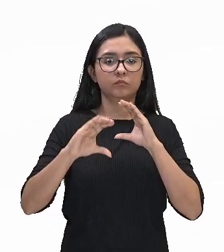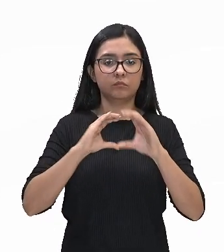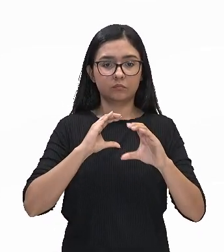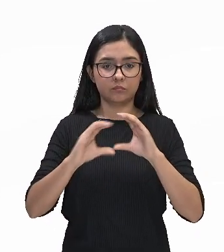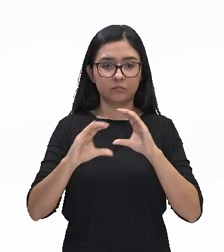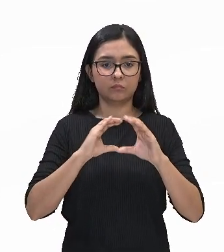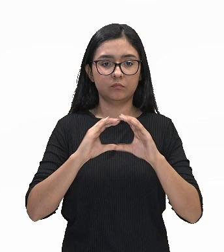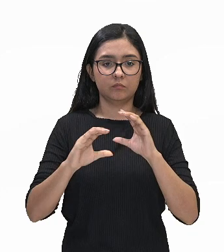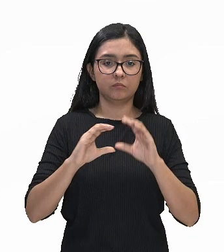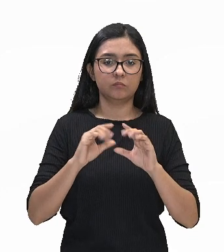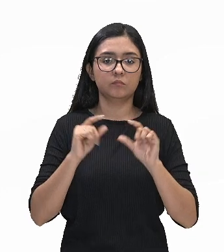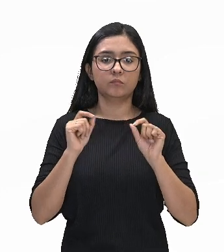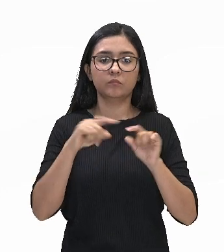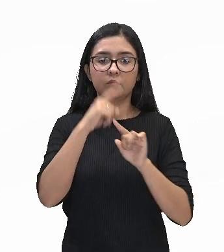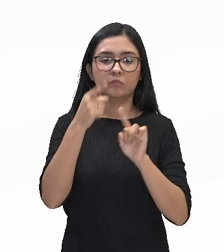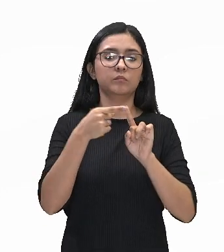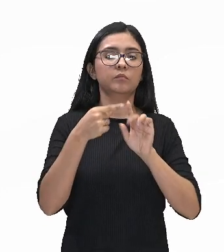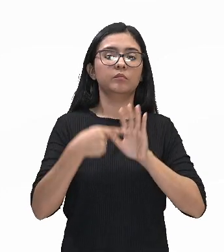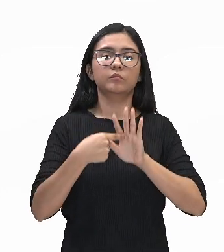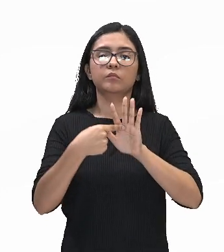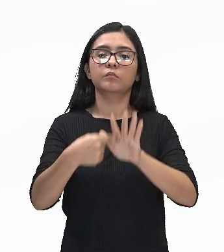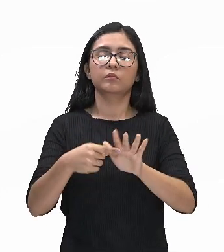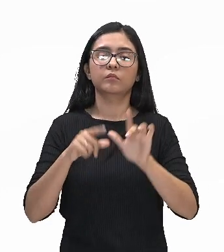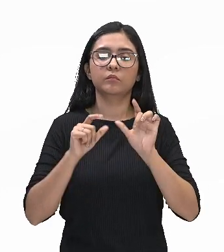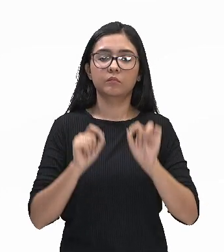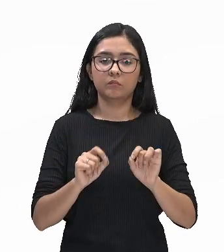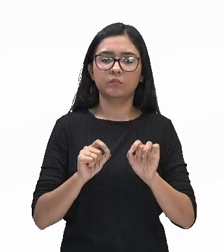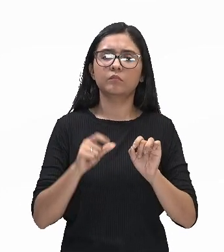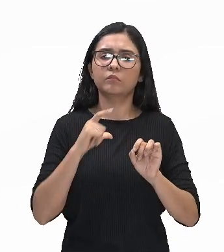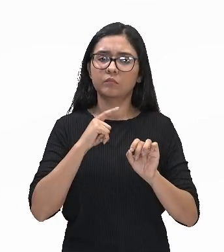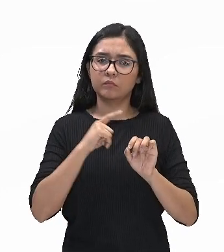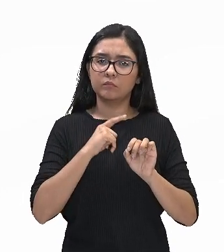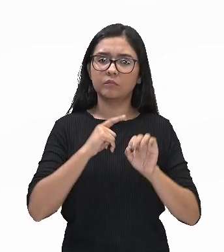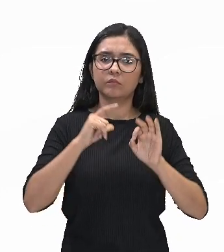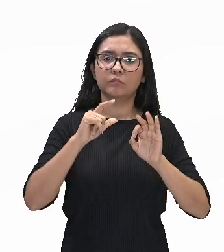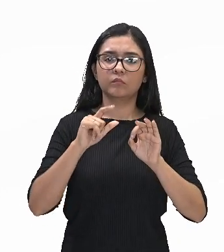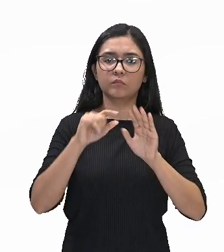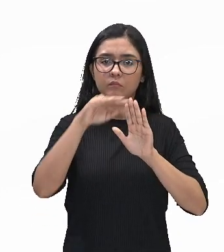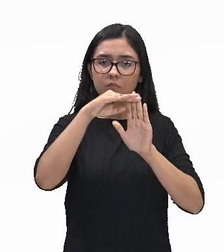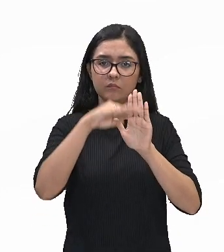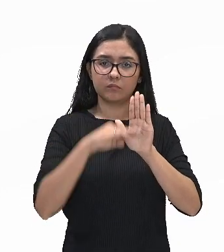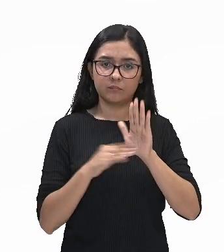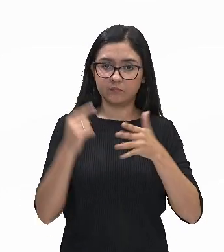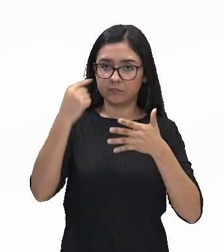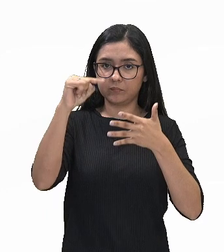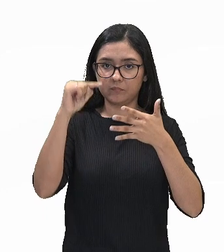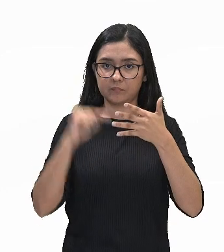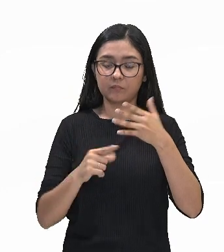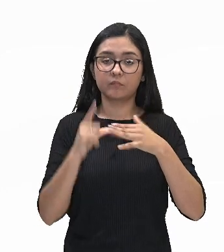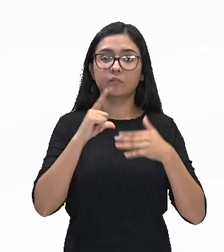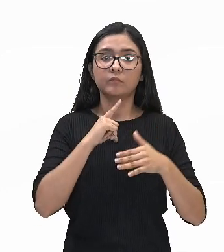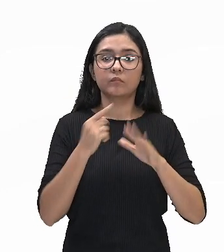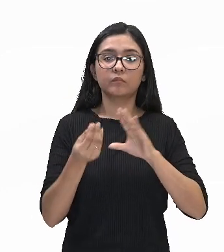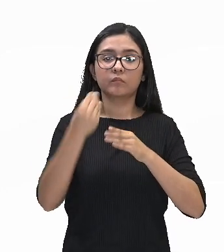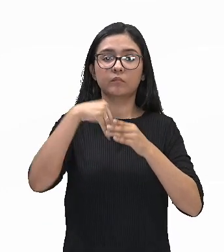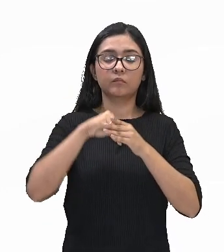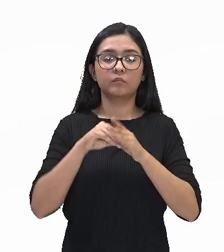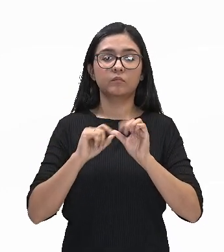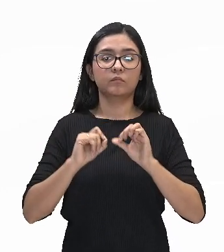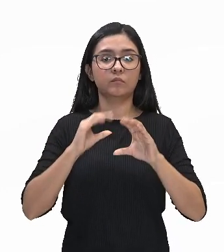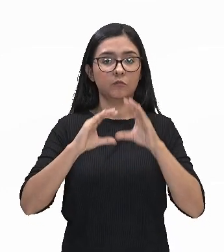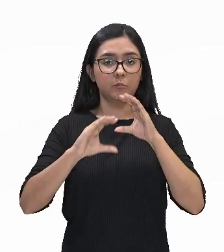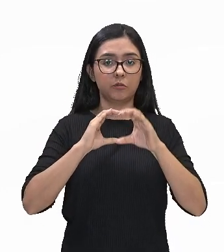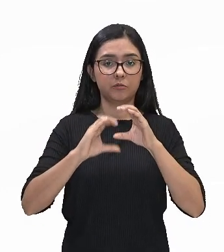comunicação, que busca apresentar de forma esquemática os elementos envolvidos na